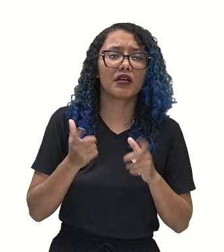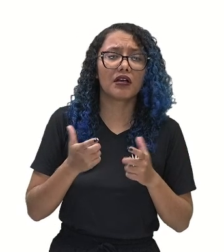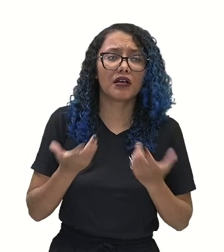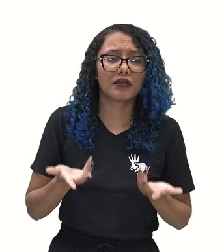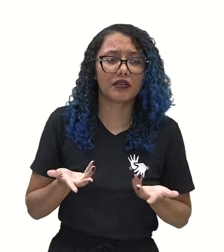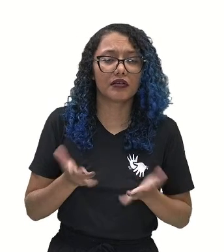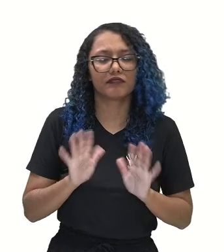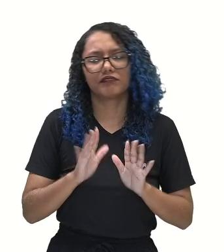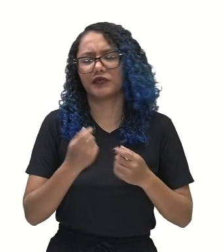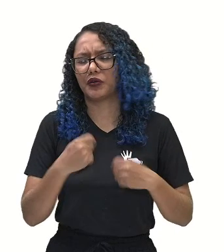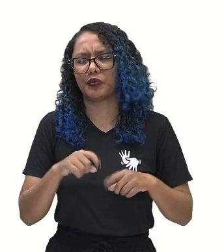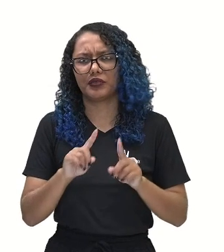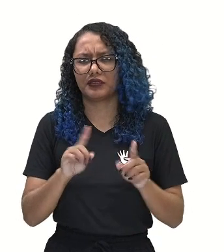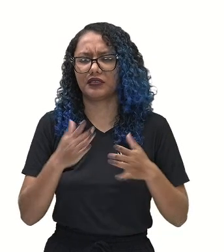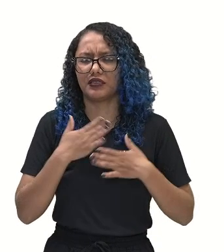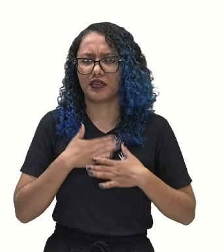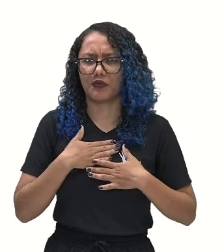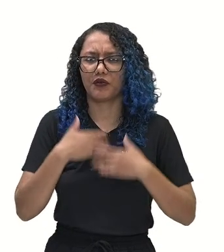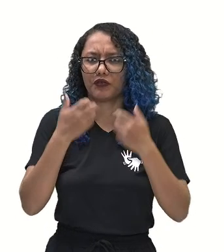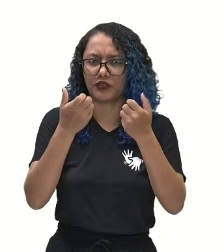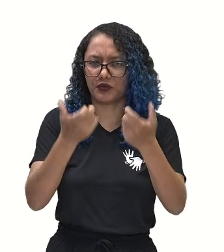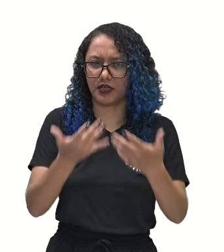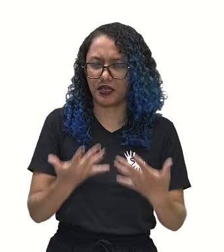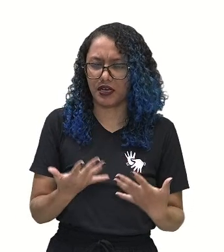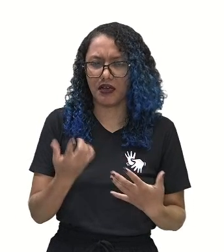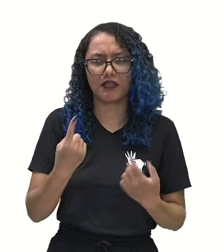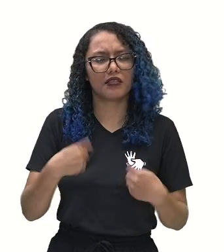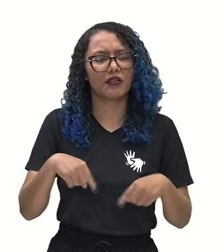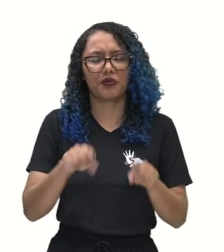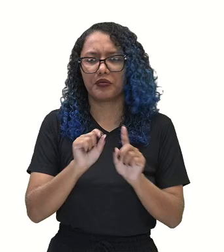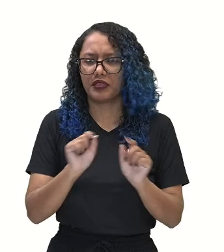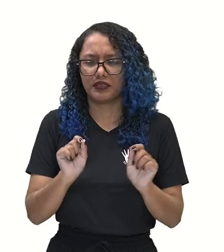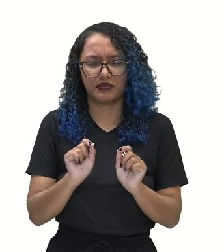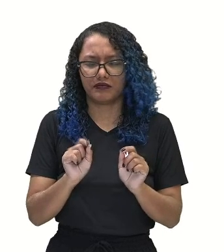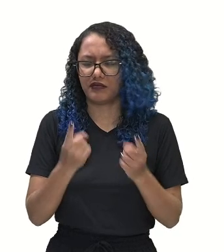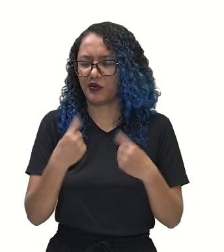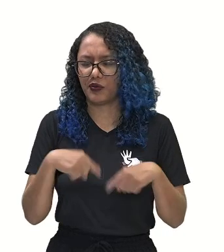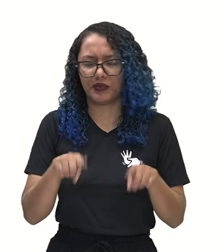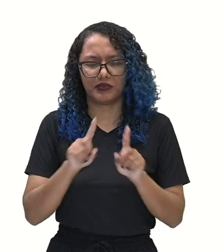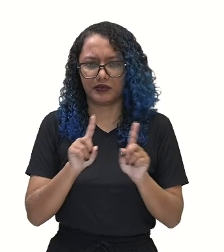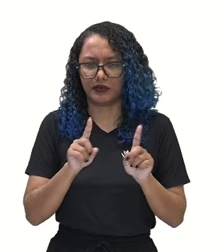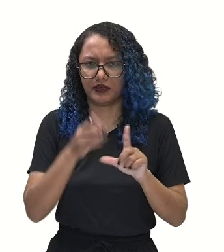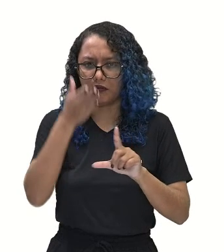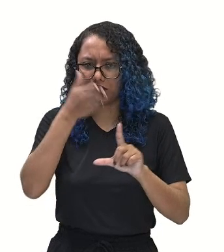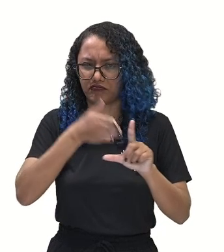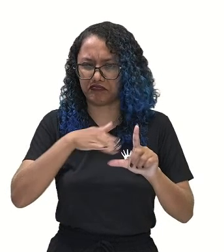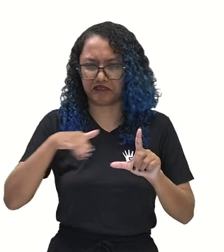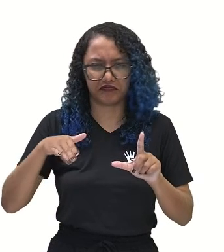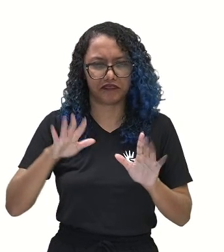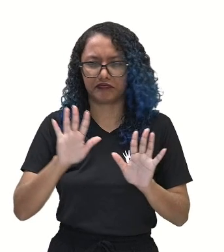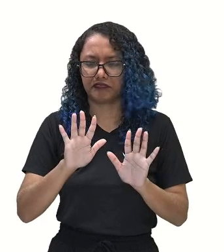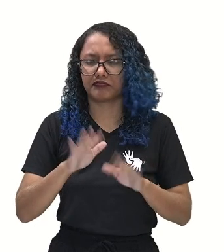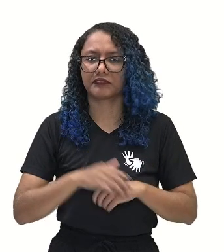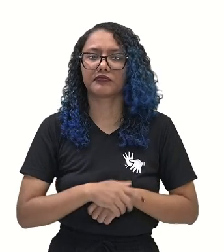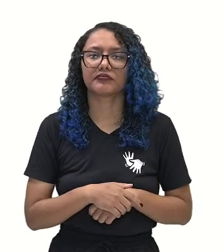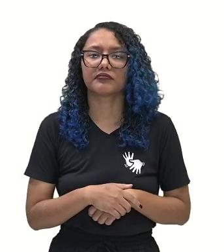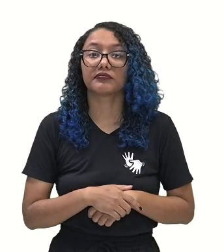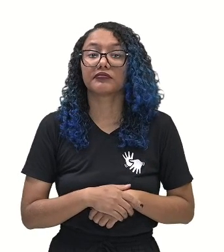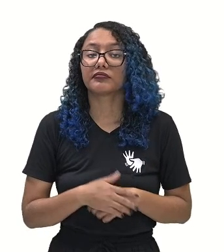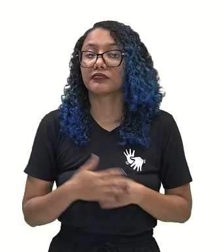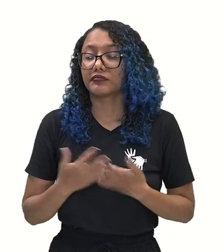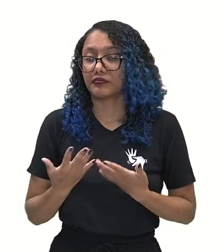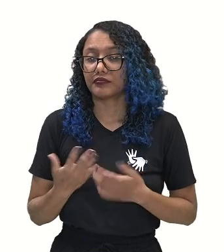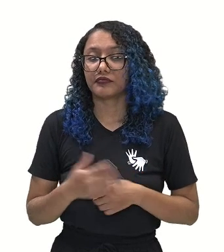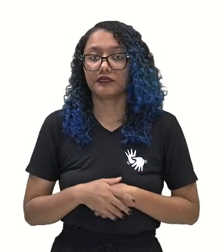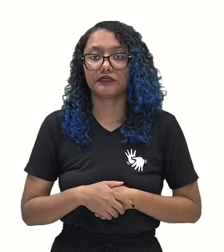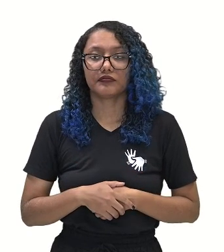tá bom? Para a explicação que eu vou dar aqui, não precisa da ajuda dele, beleza? Ok. Então, nós temos aí,